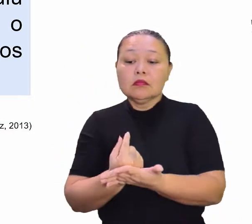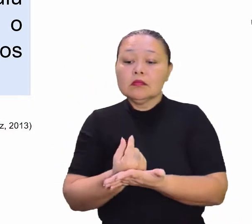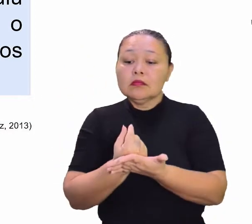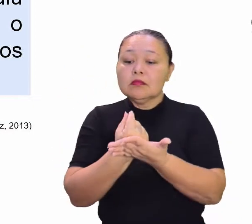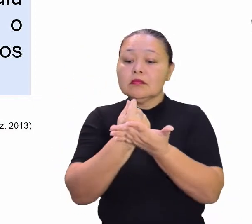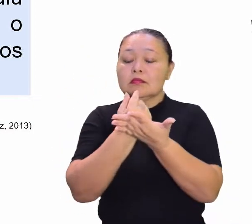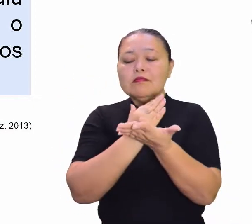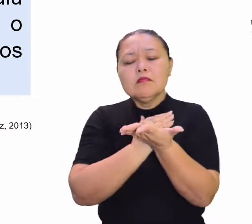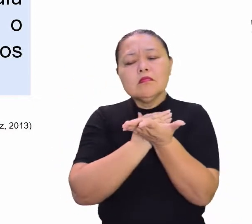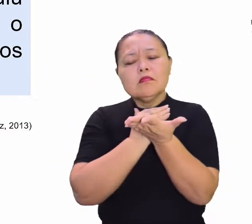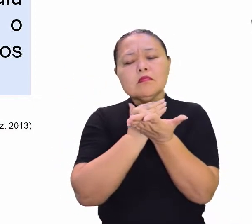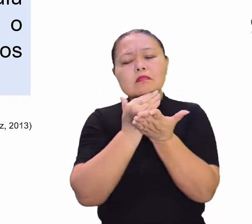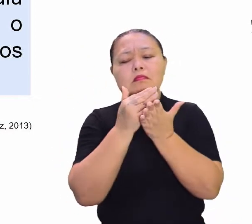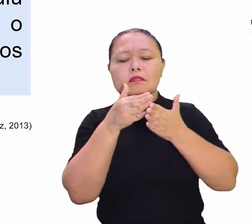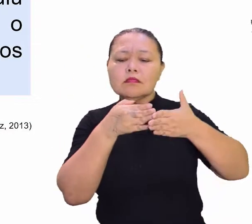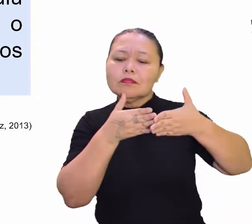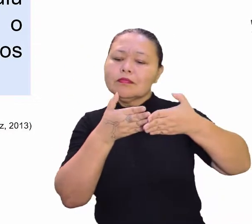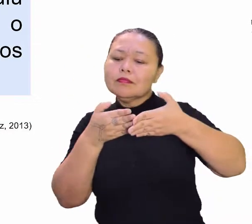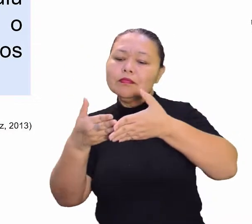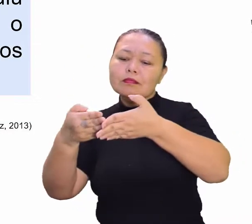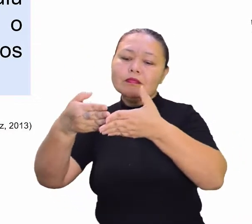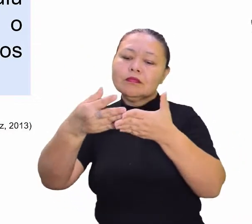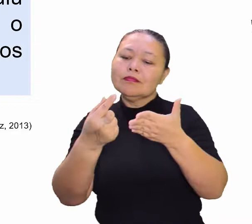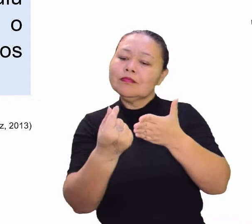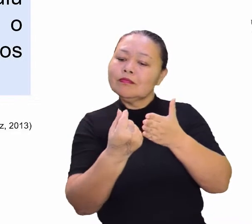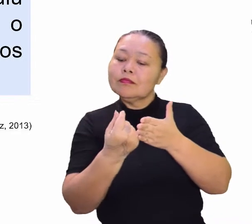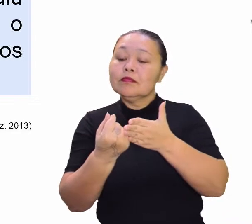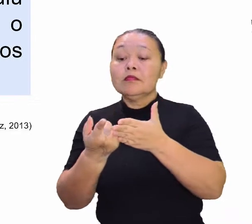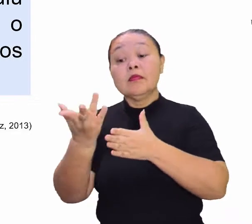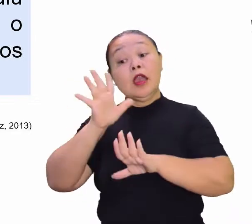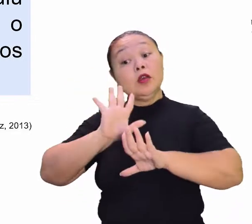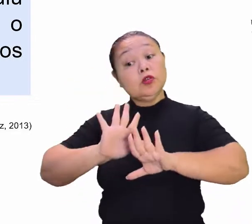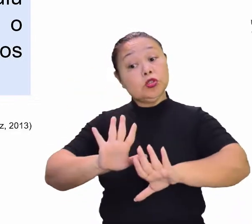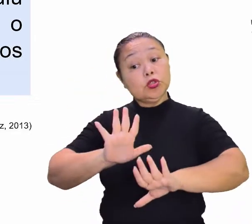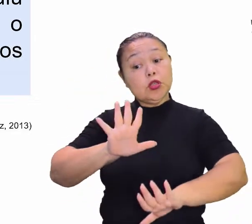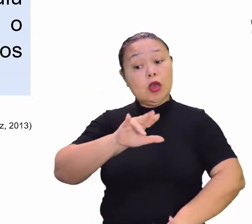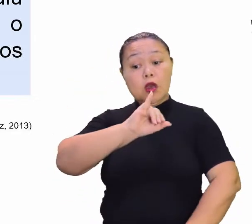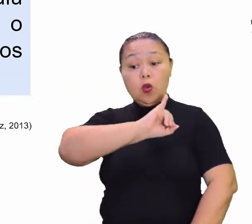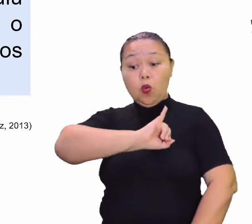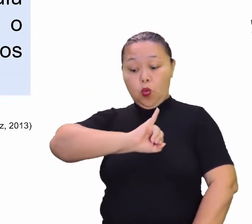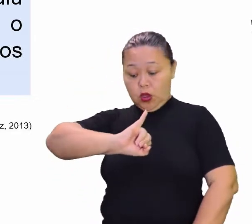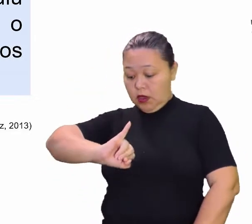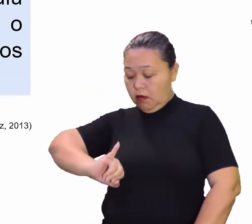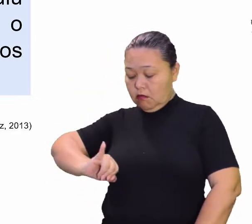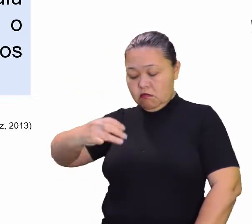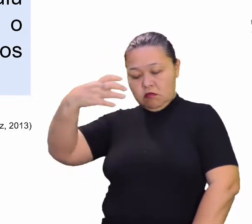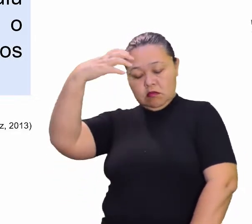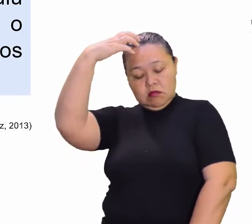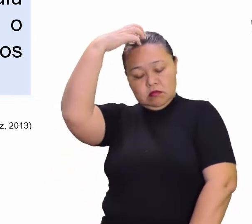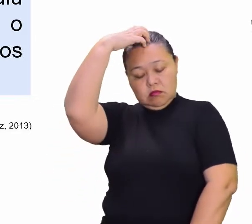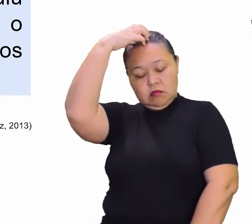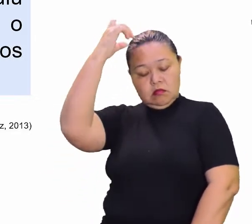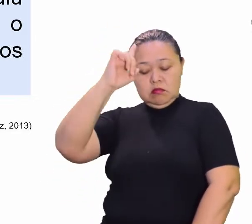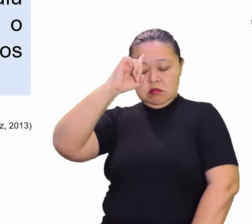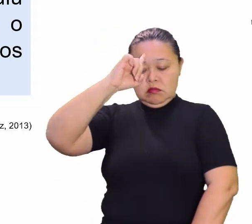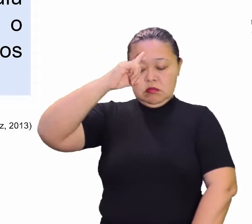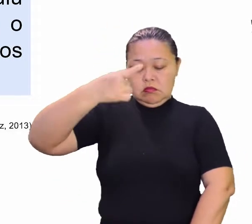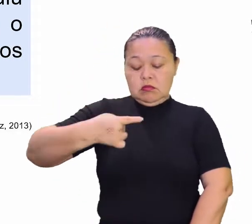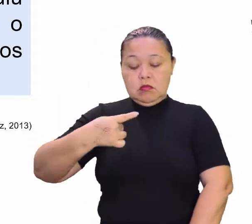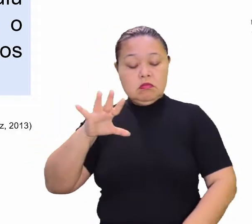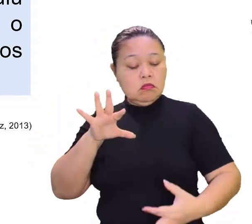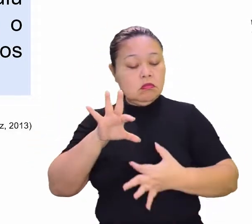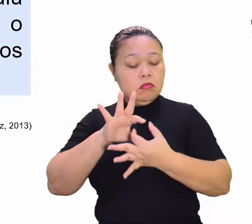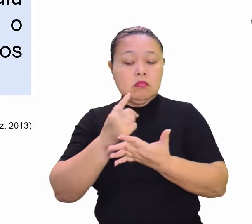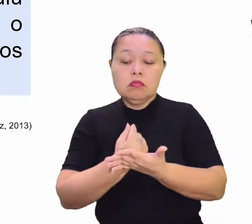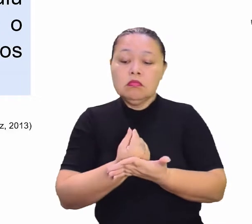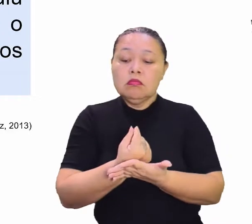na sua fase mercantil. Isso e mesmo. já o imperialismo está ligado ao